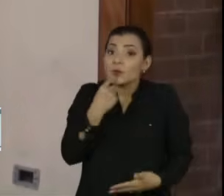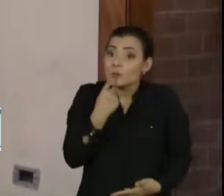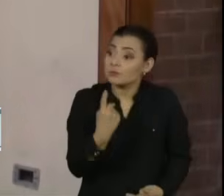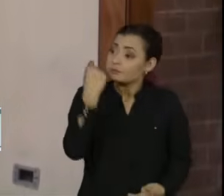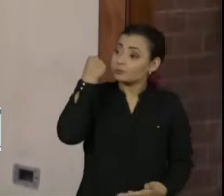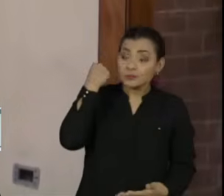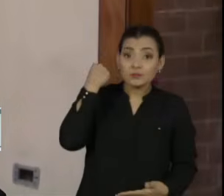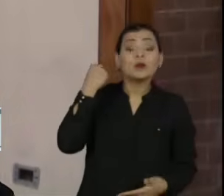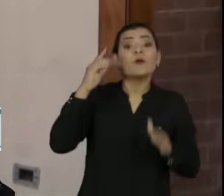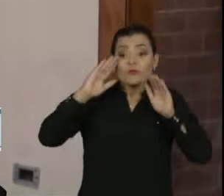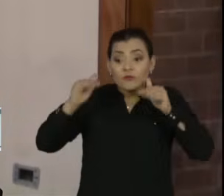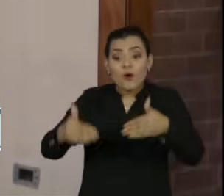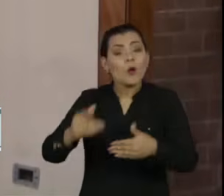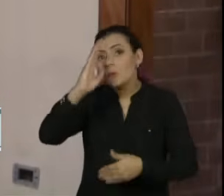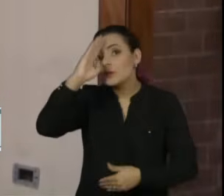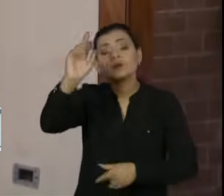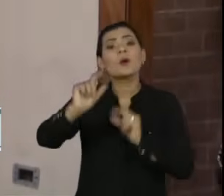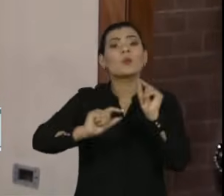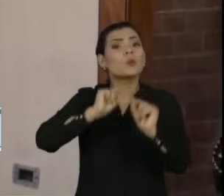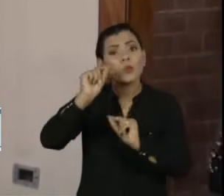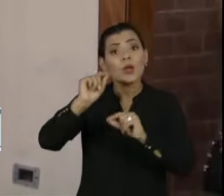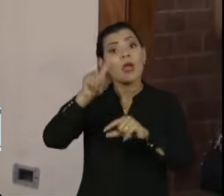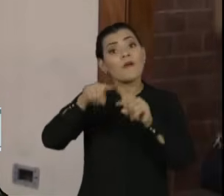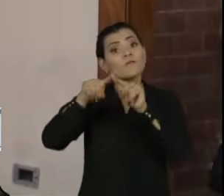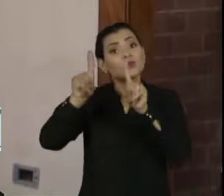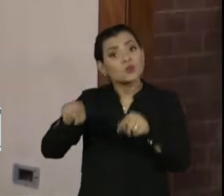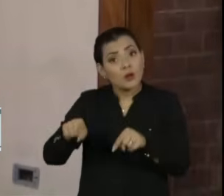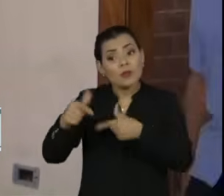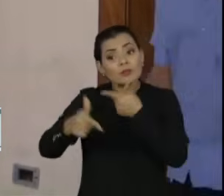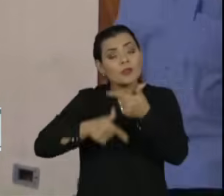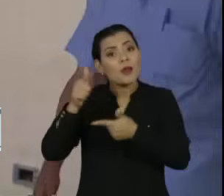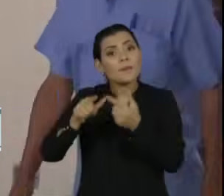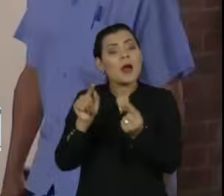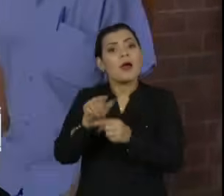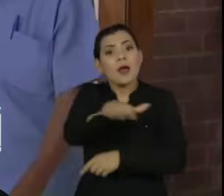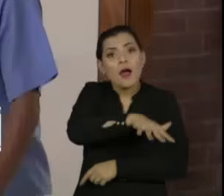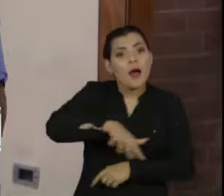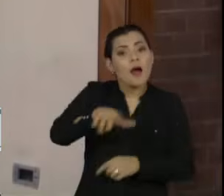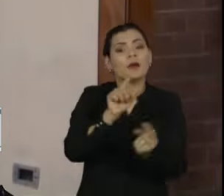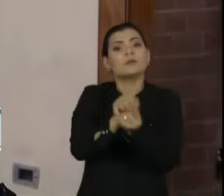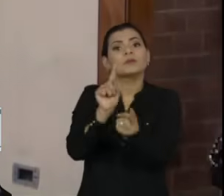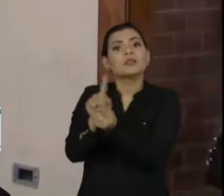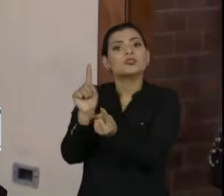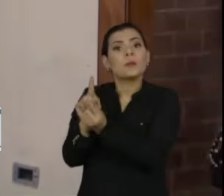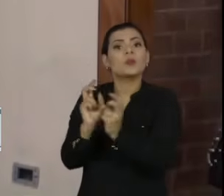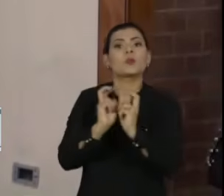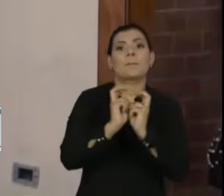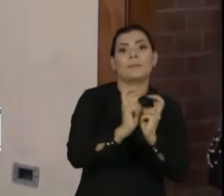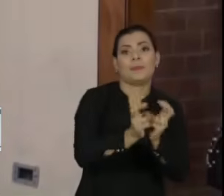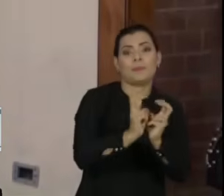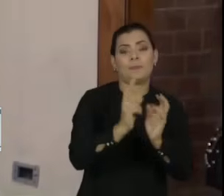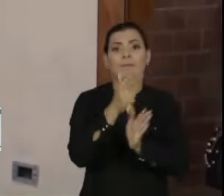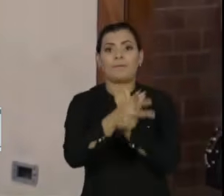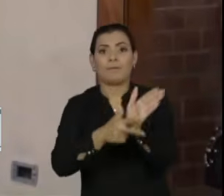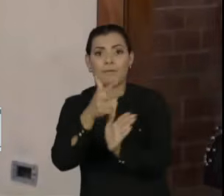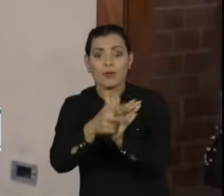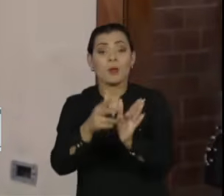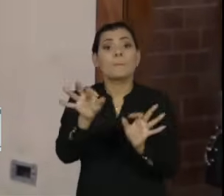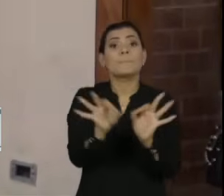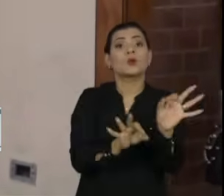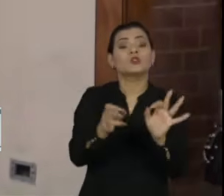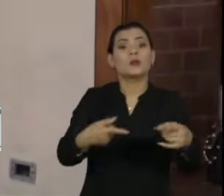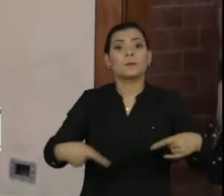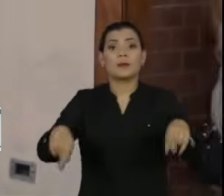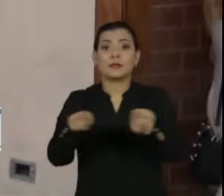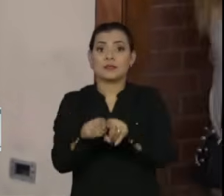Ele é voltado principalmente para os funcionários que atuam nas áreas das estações da companhia. O projeto é uma parceria